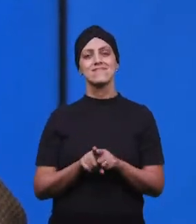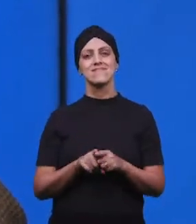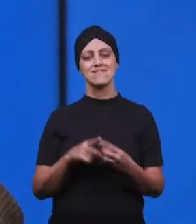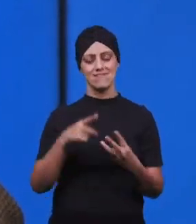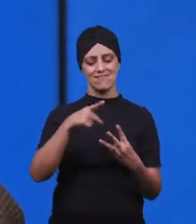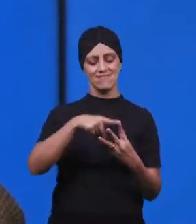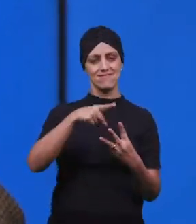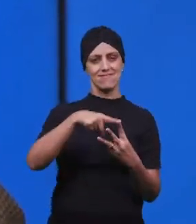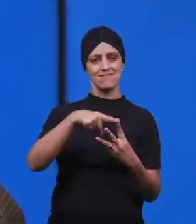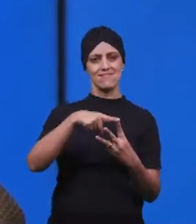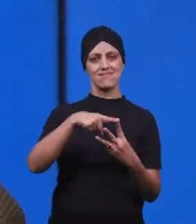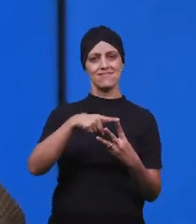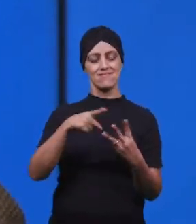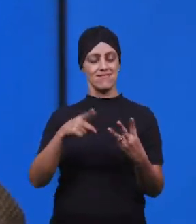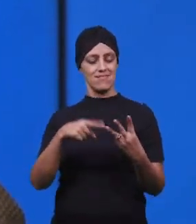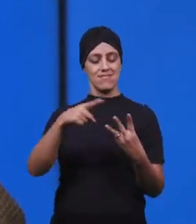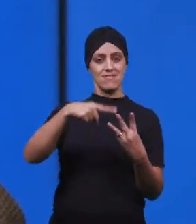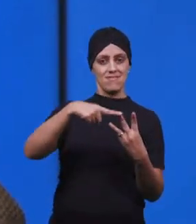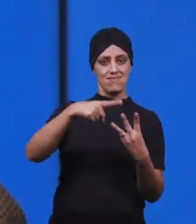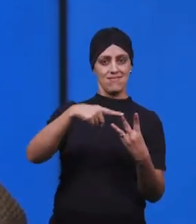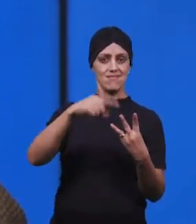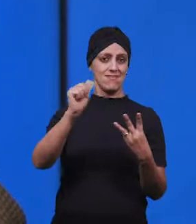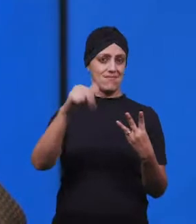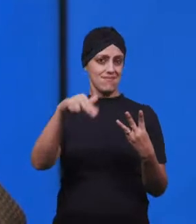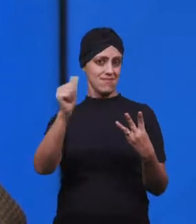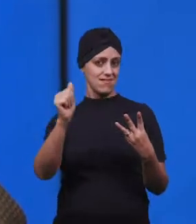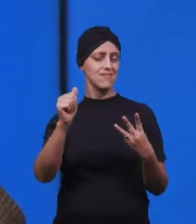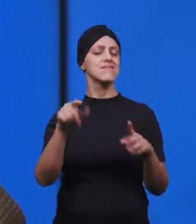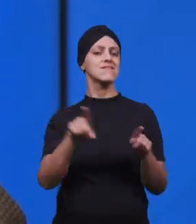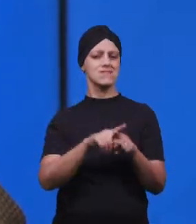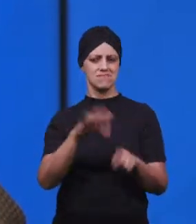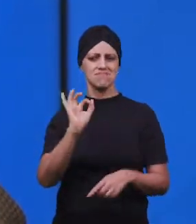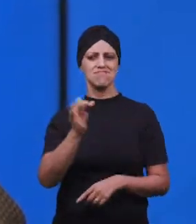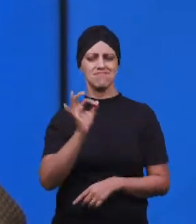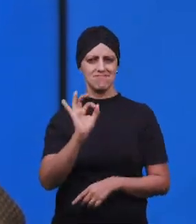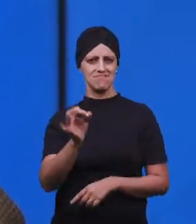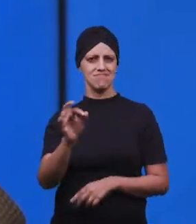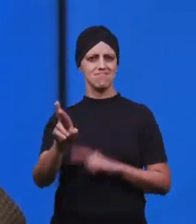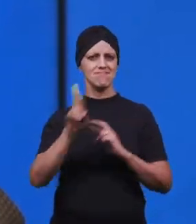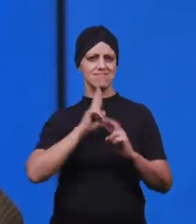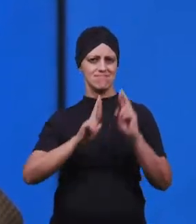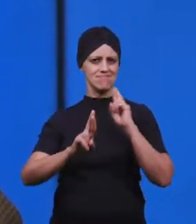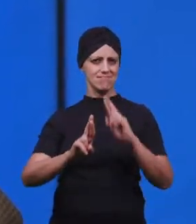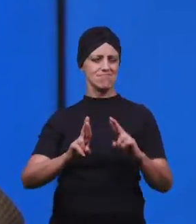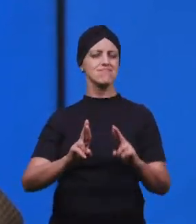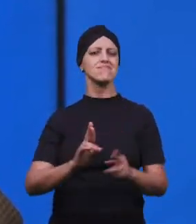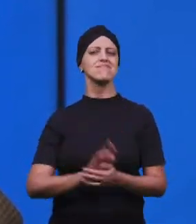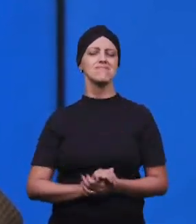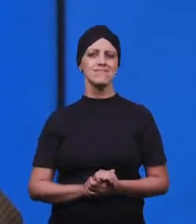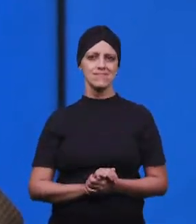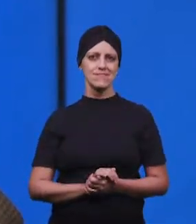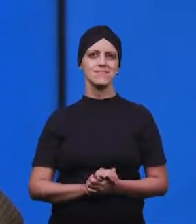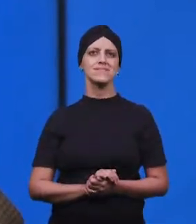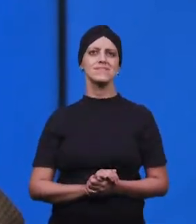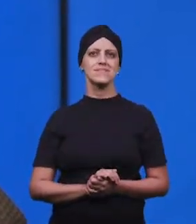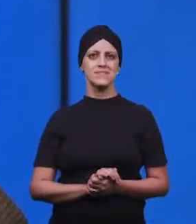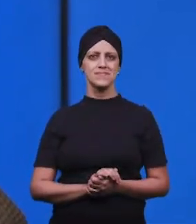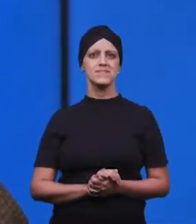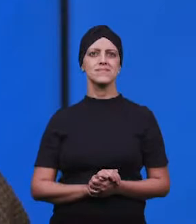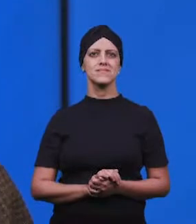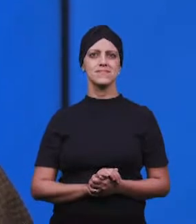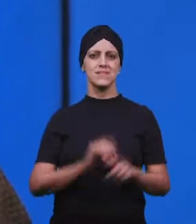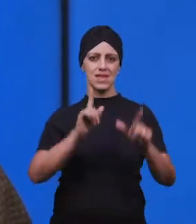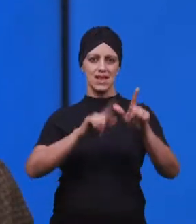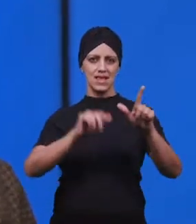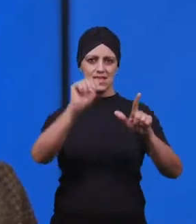né? Primeiramente, a irmã Ana Luísa. Ana Luísa, exatamente a letra A e a letra B, né? Que foram consideradas na sua resposta,